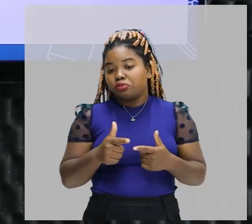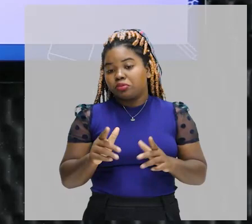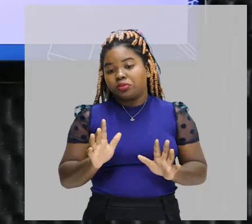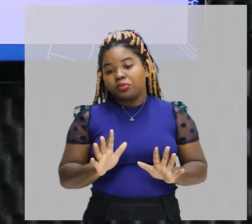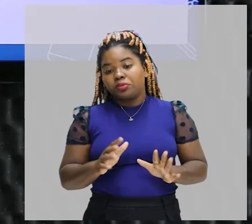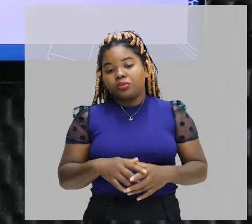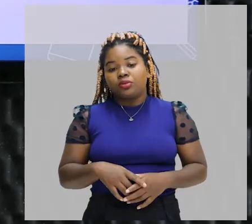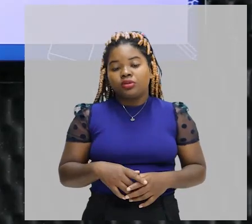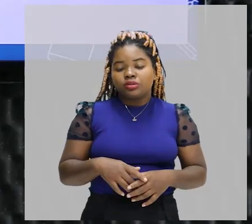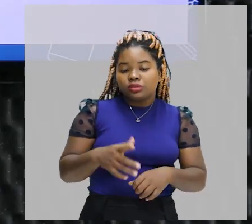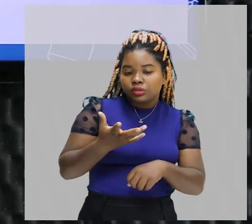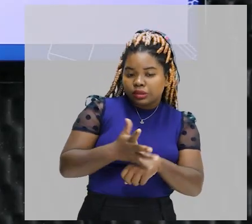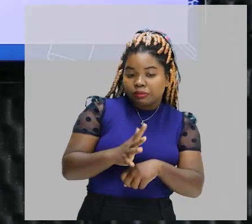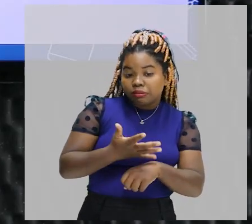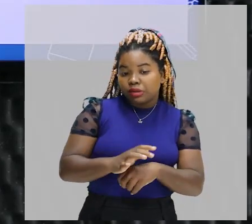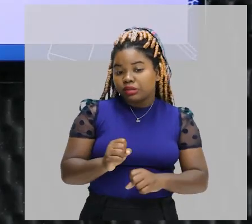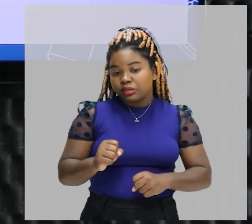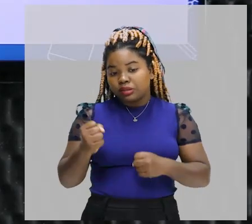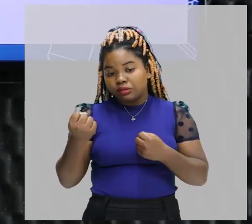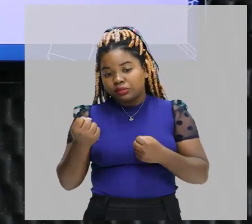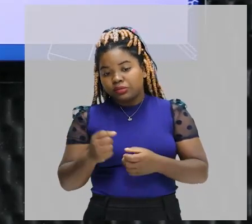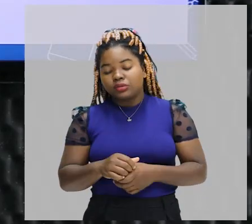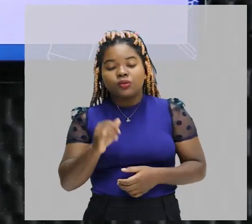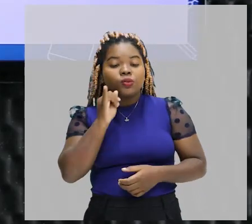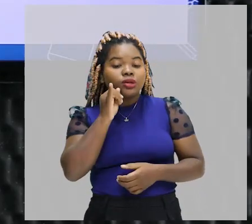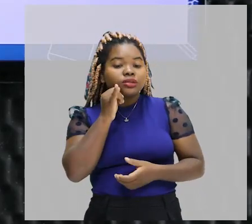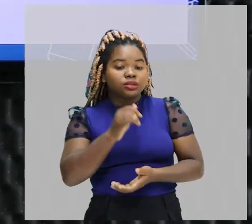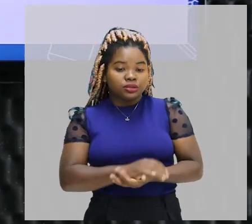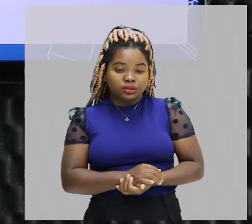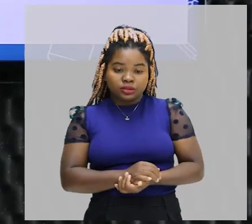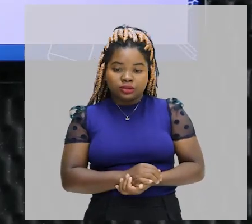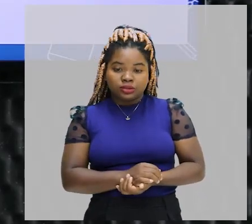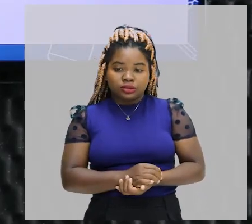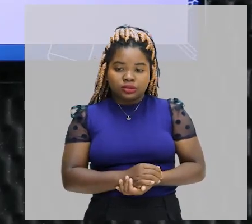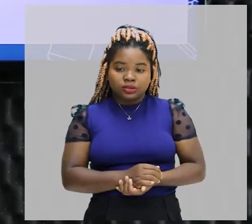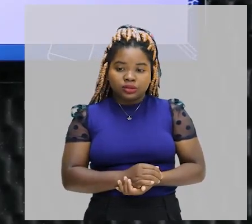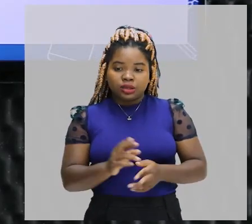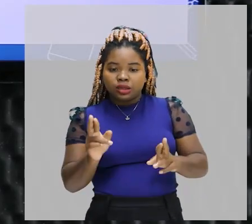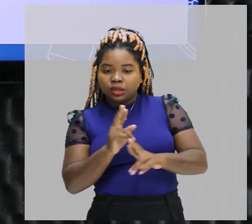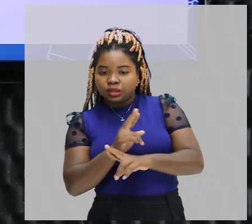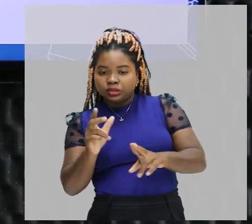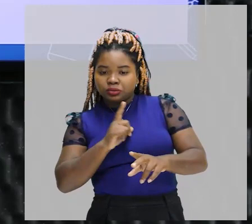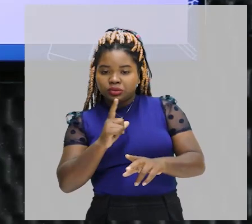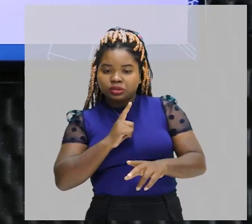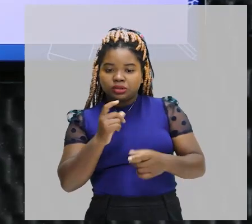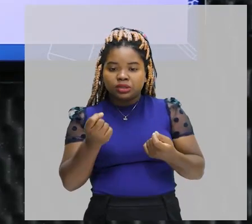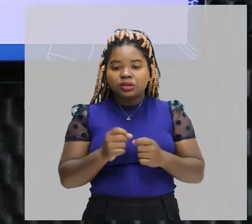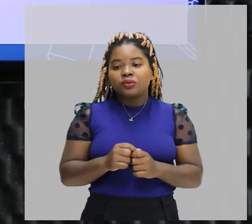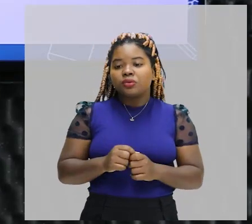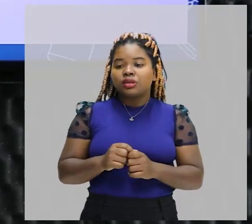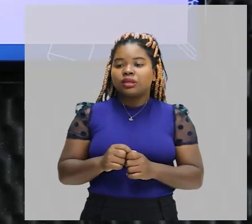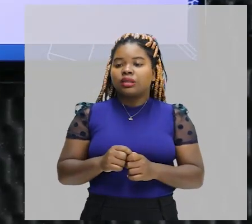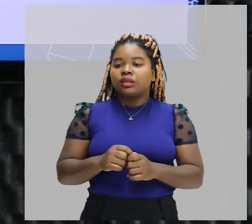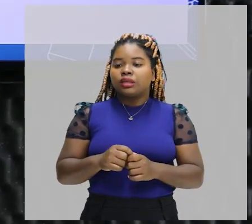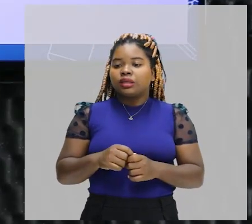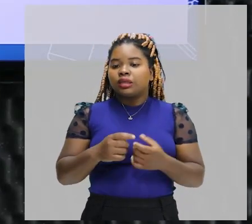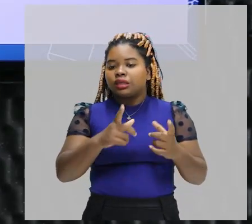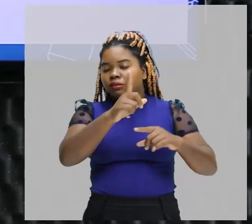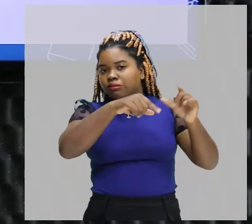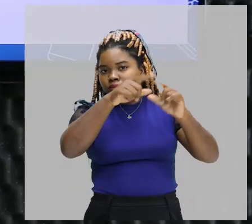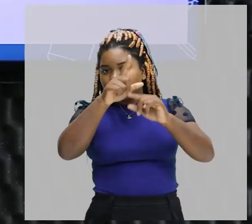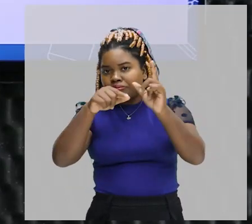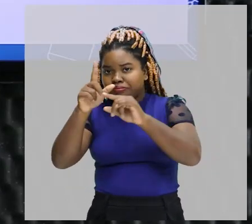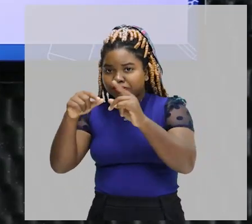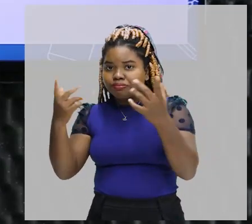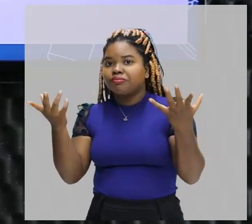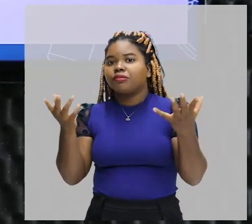Basta ver a aplicação da força, tá certo? Um exemplo disso é a própria interação que acontece com os corpos celestes, né? A relação da